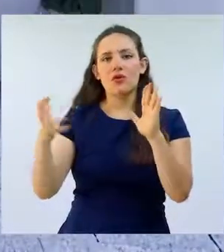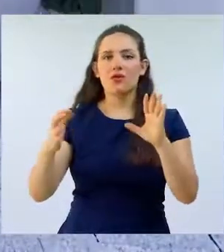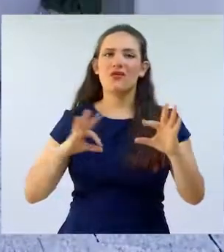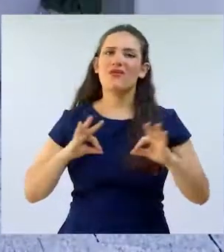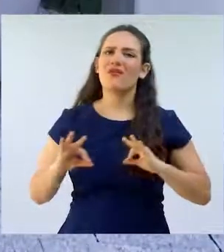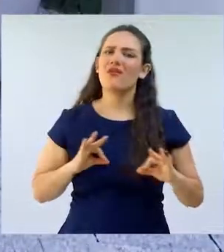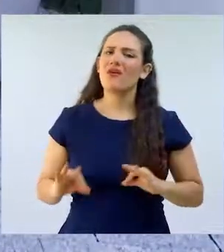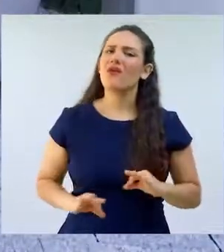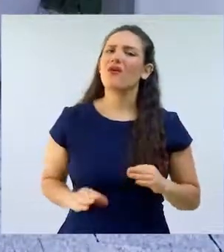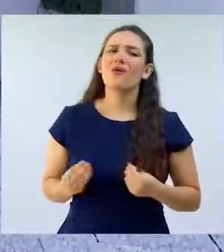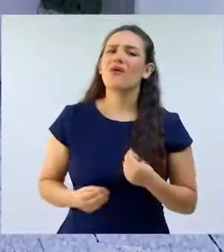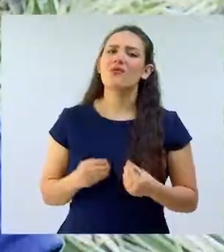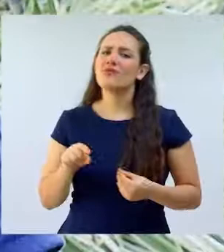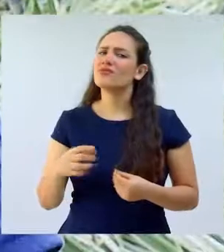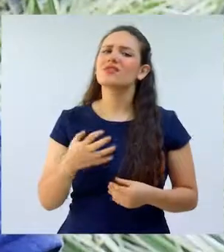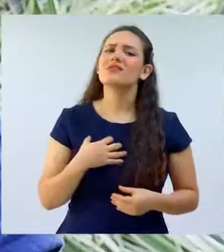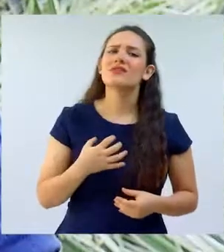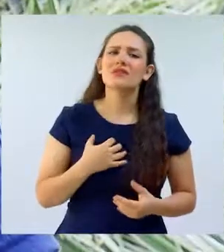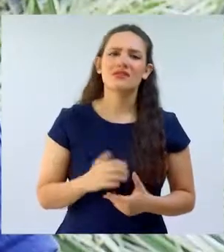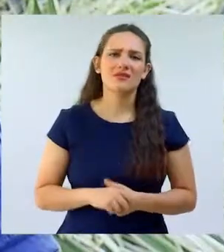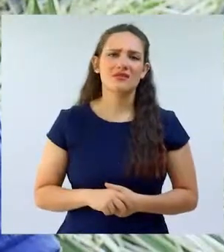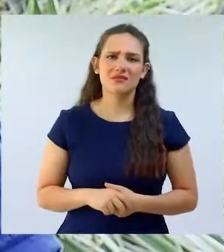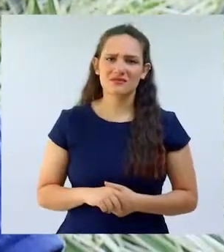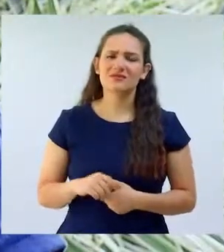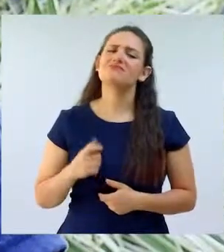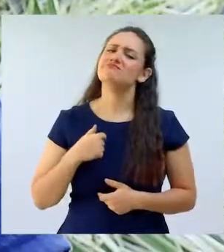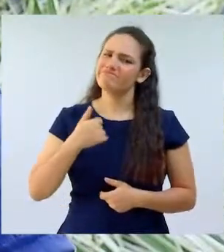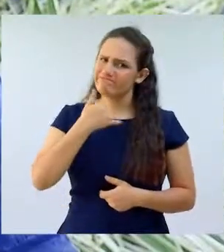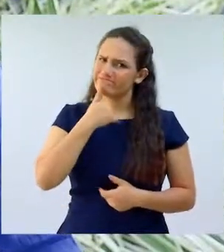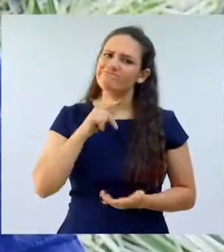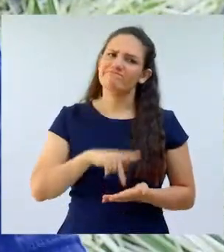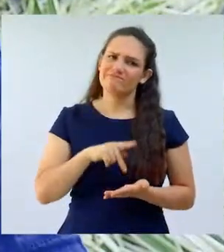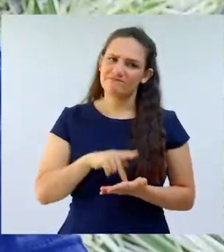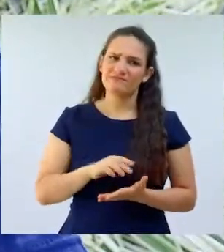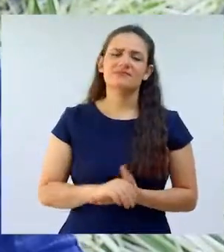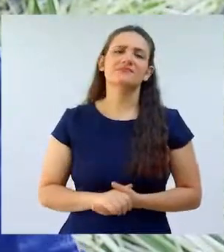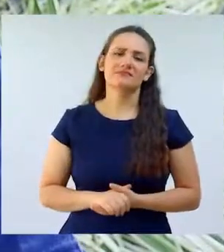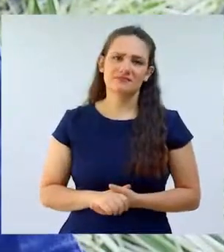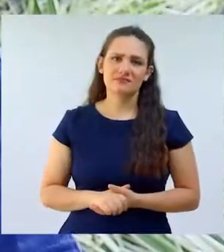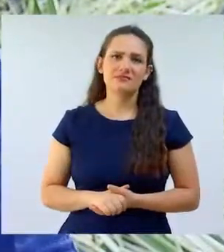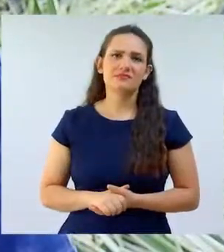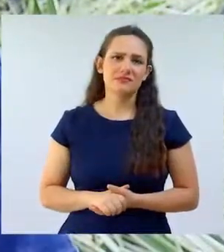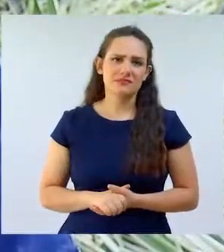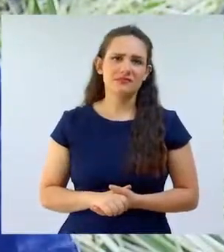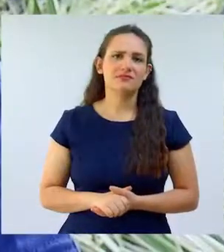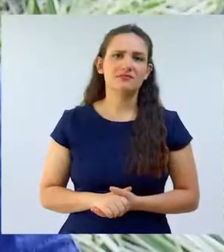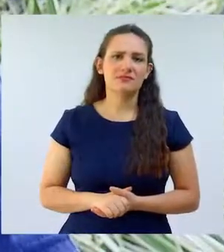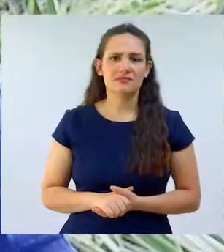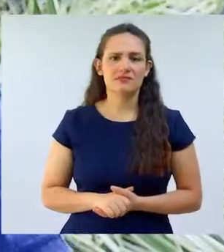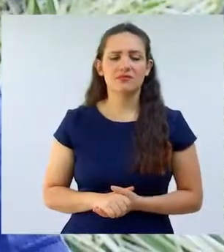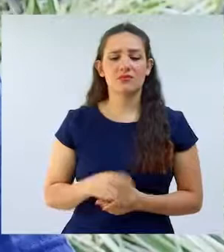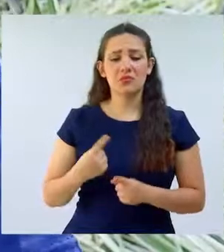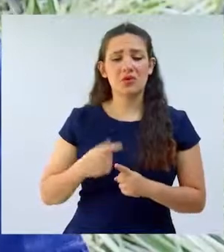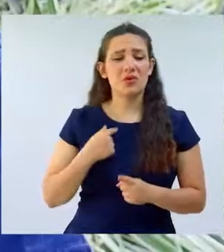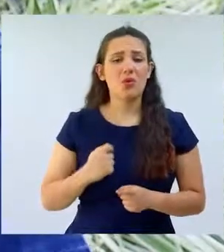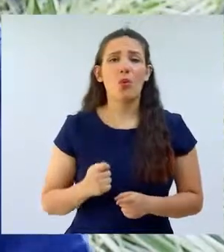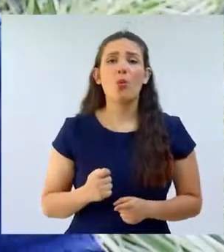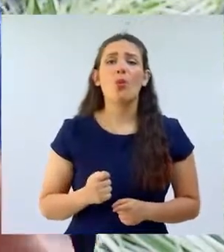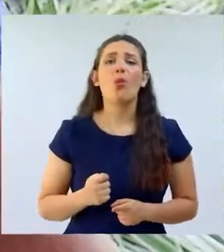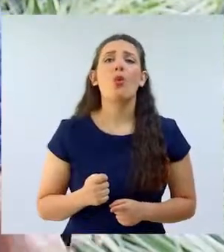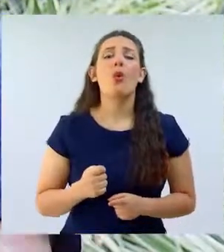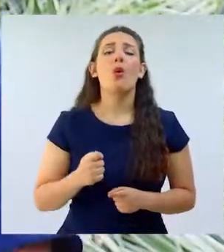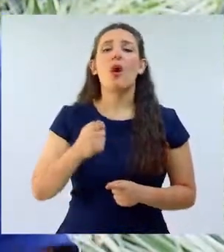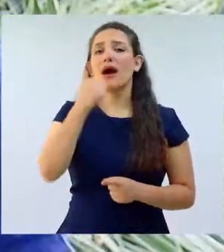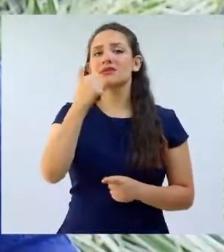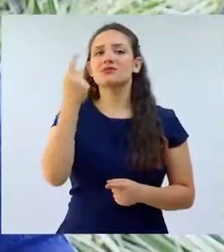é o sentimento? O sentimento é tristeza, porque você está ali. Eu já estava quase viabilizando o patrocínio para